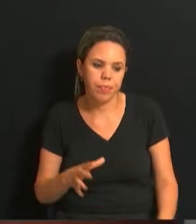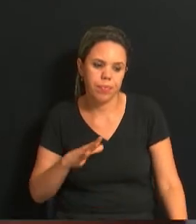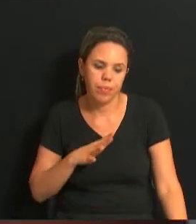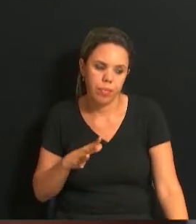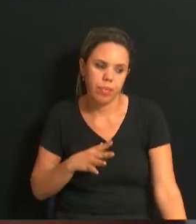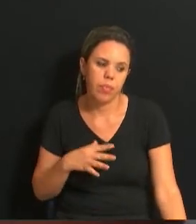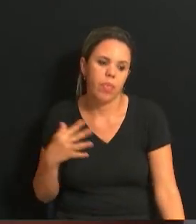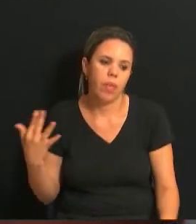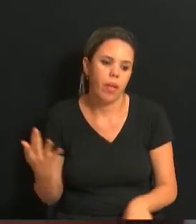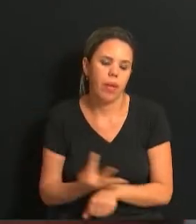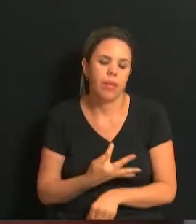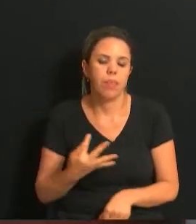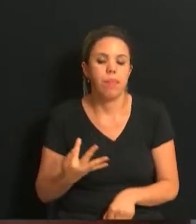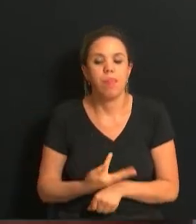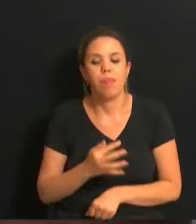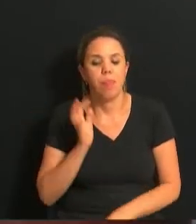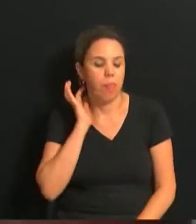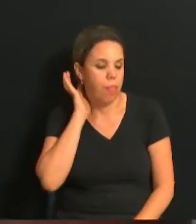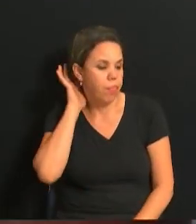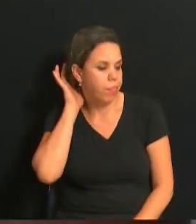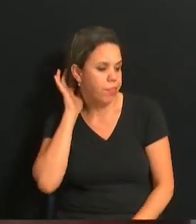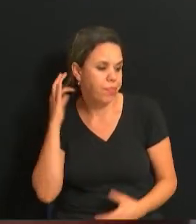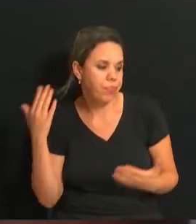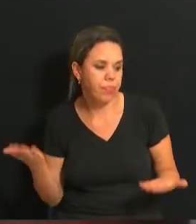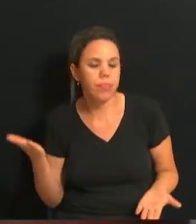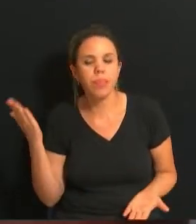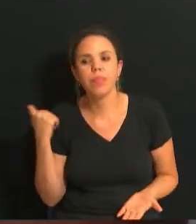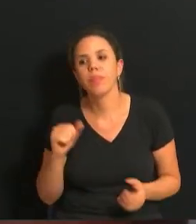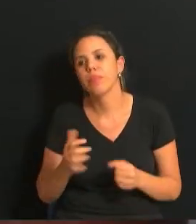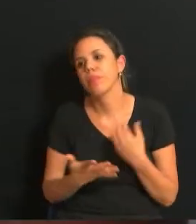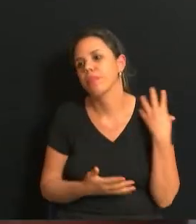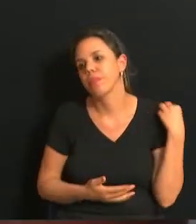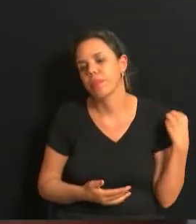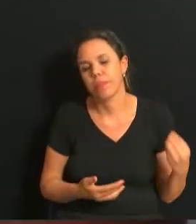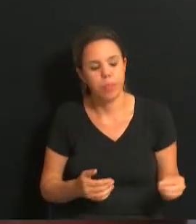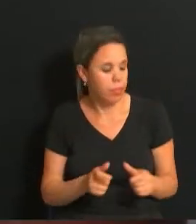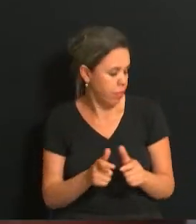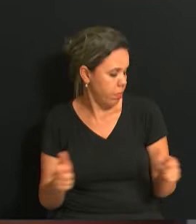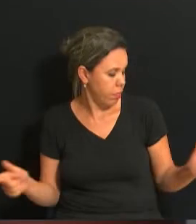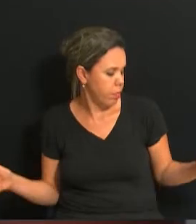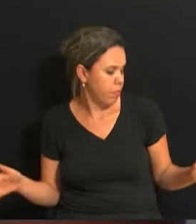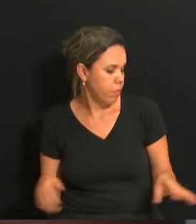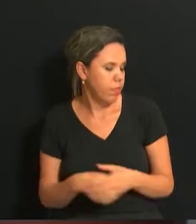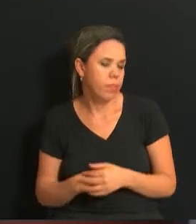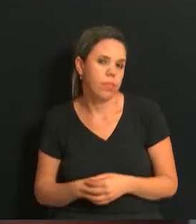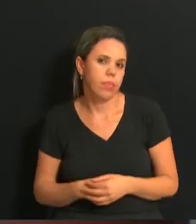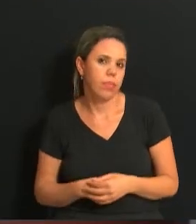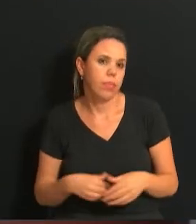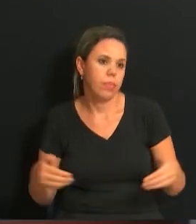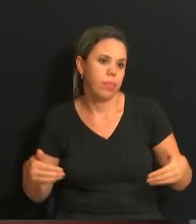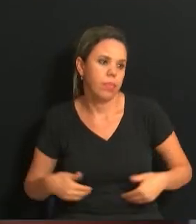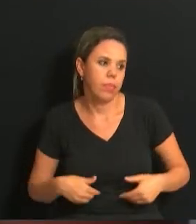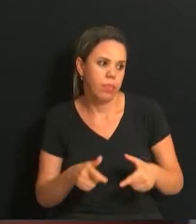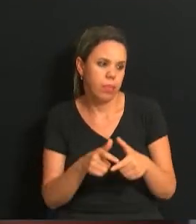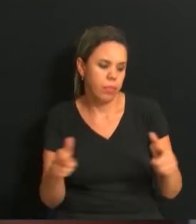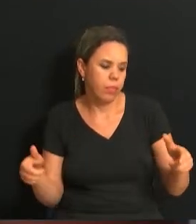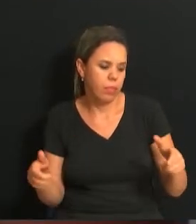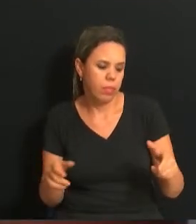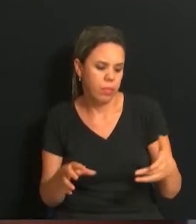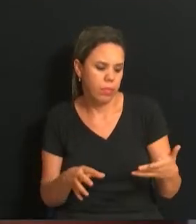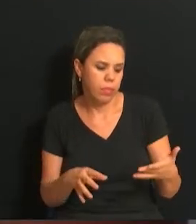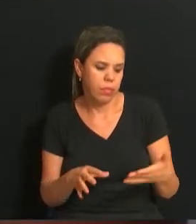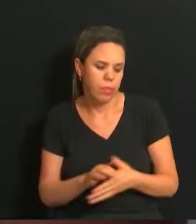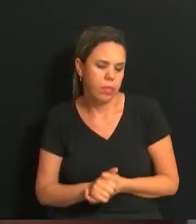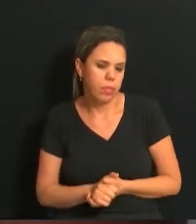passou e tá passando ainda, sabendo que a pandemia aumentou a fome, aumentou não